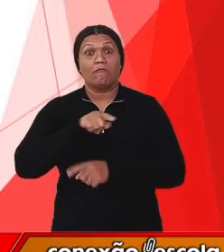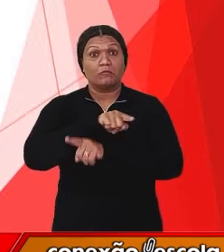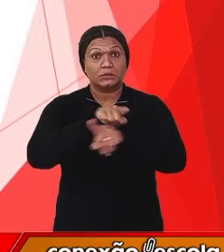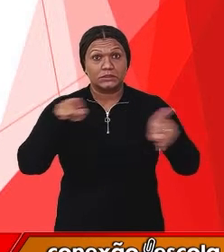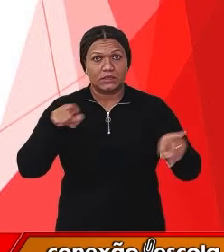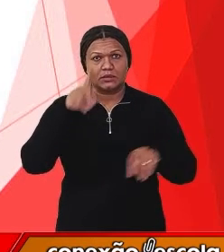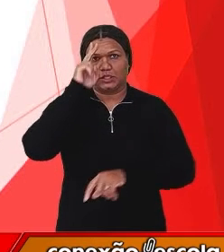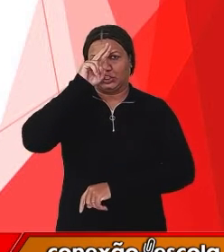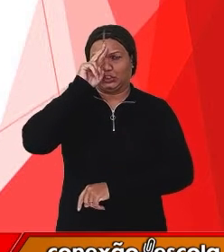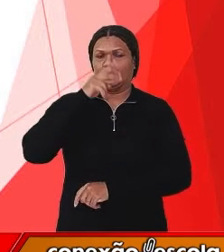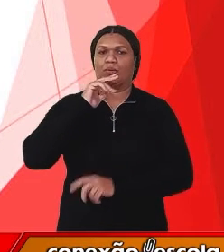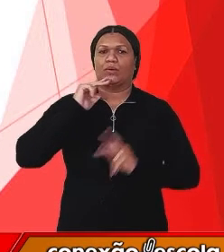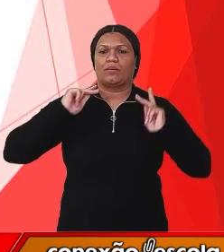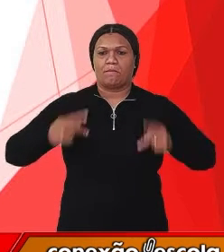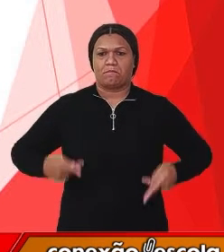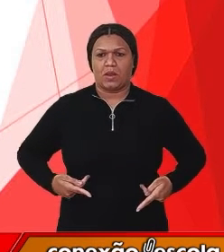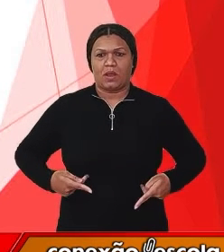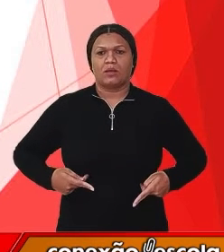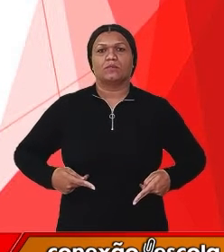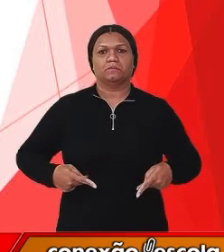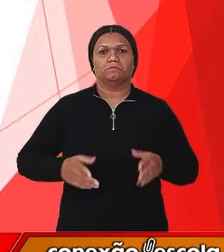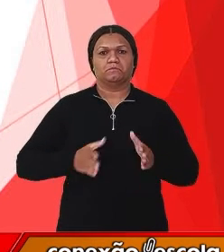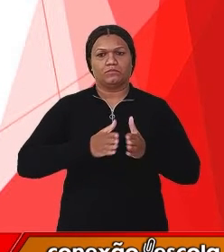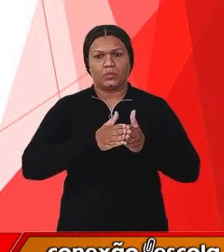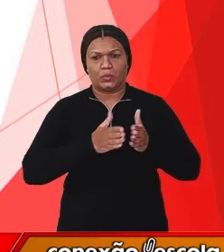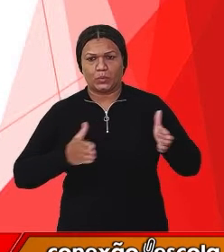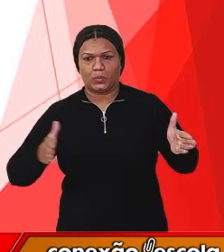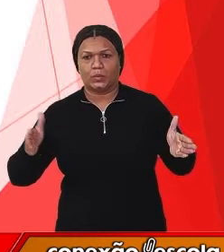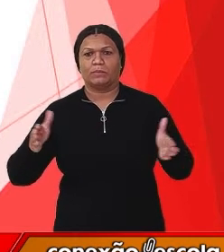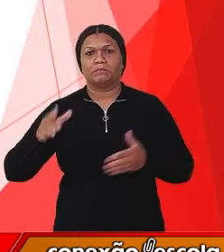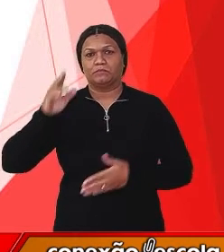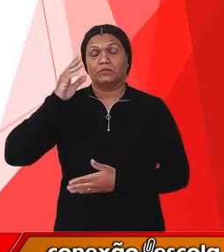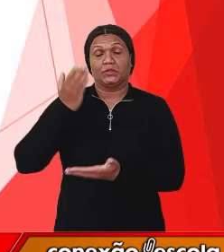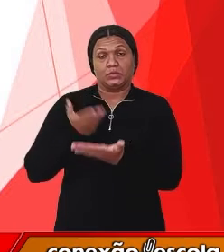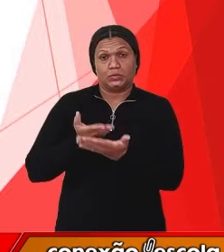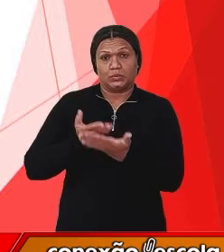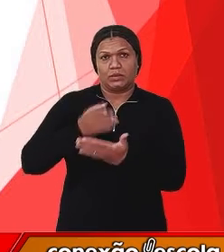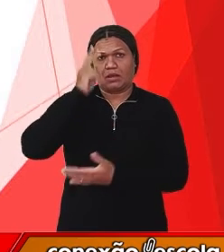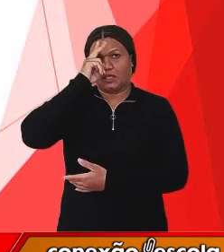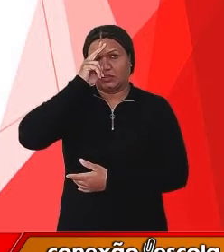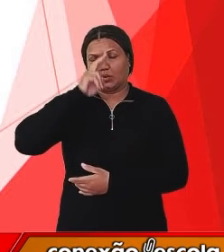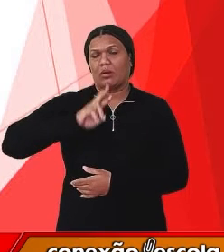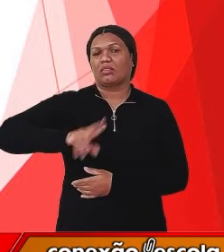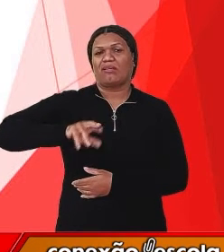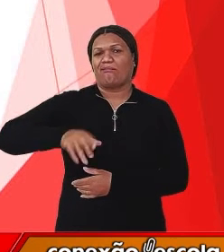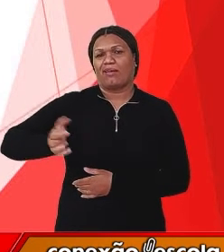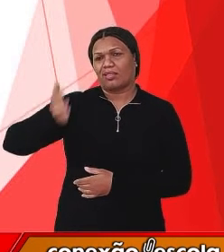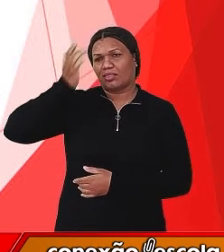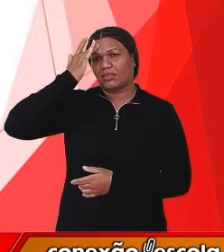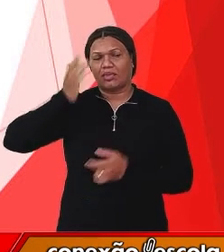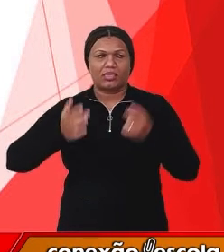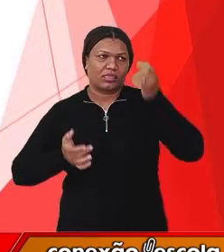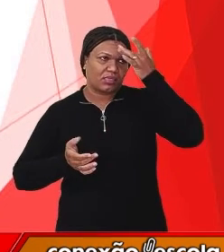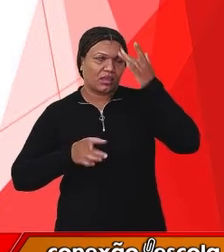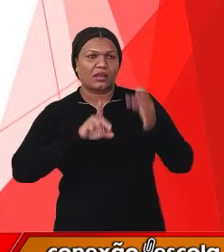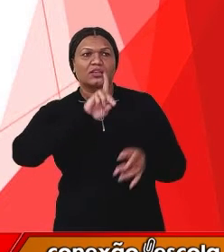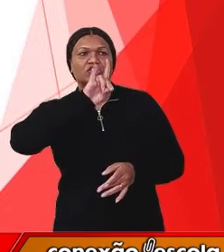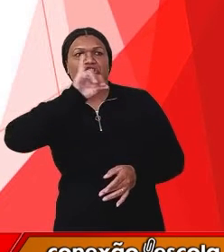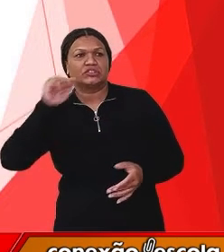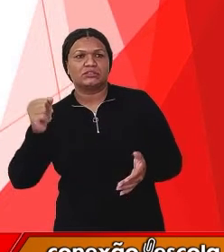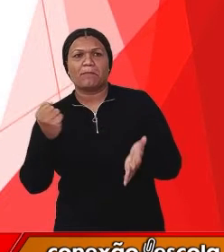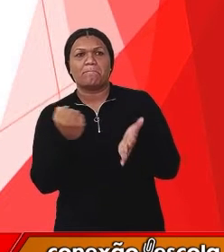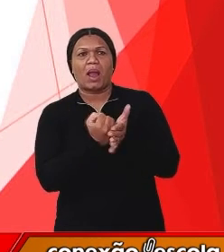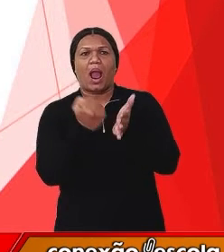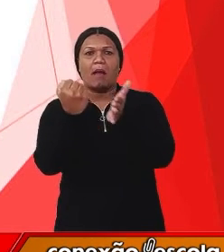ao passar do tempo. Estudar história não é sobre memorizar datas, locais